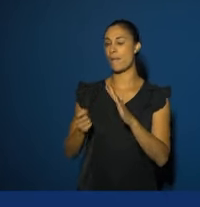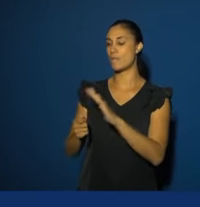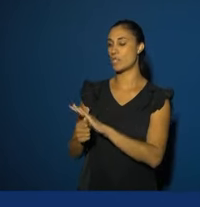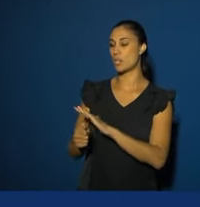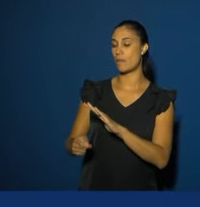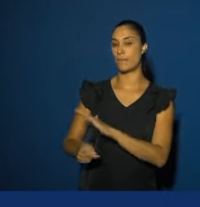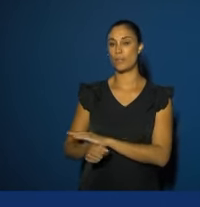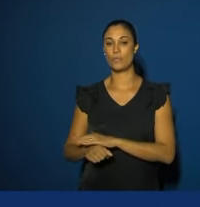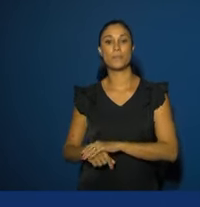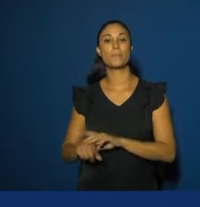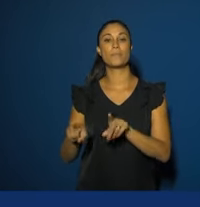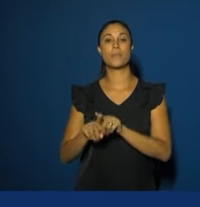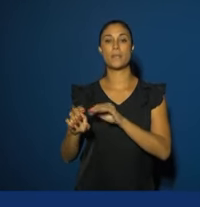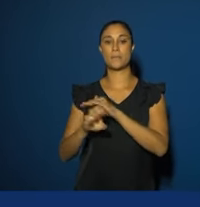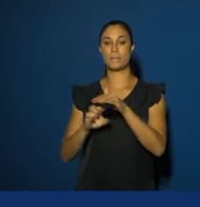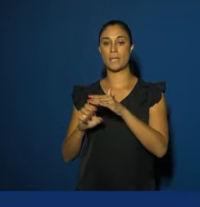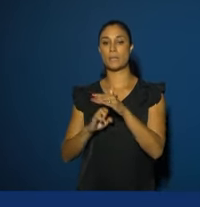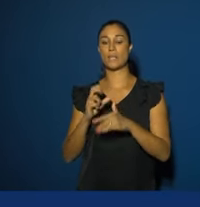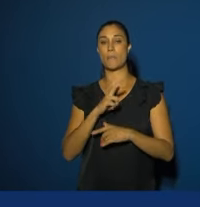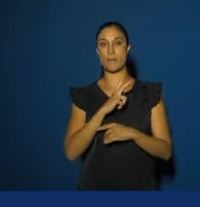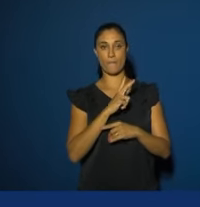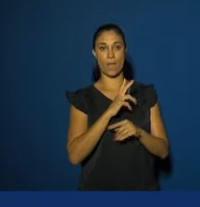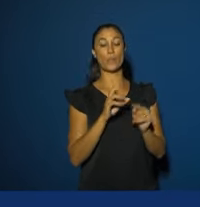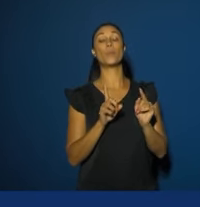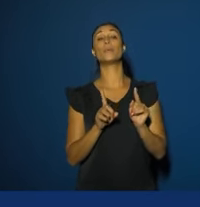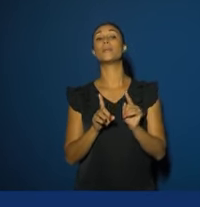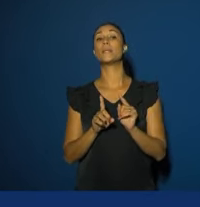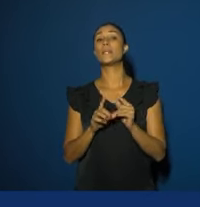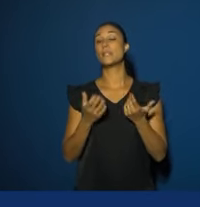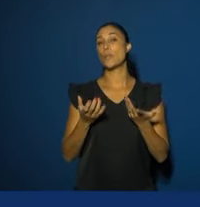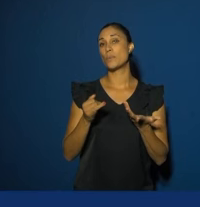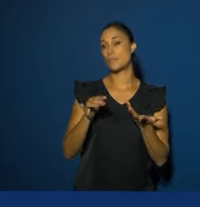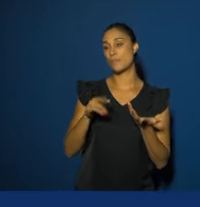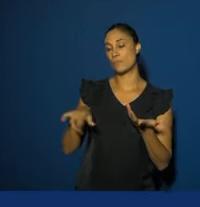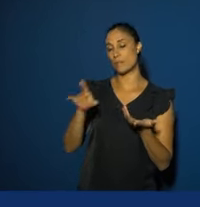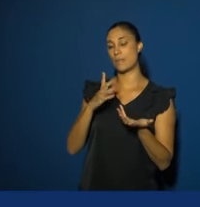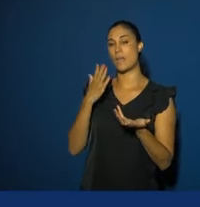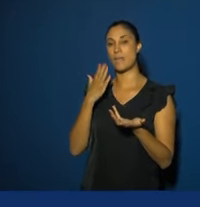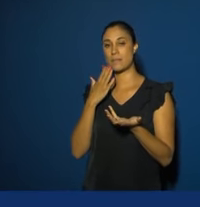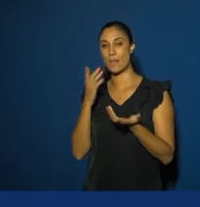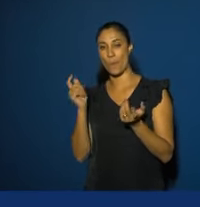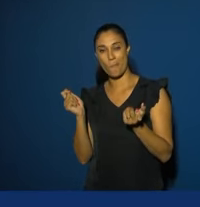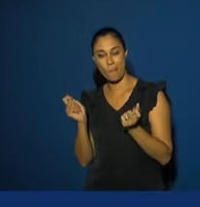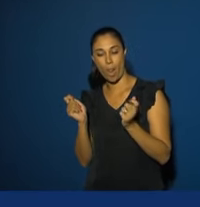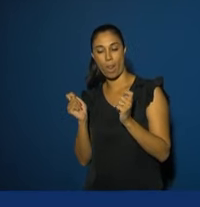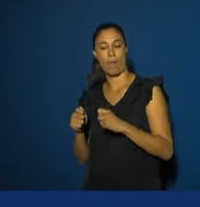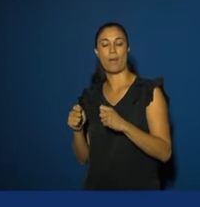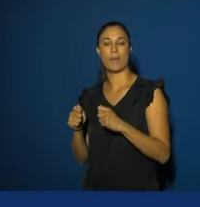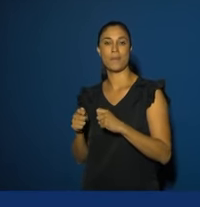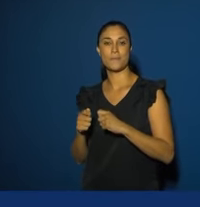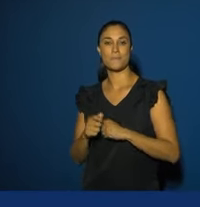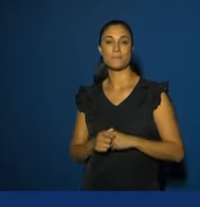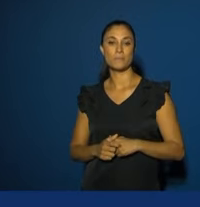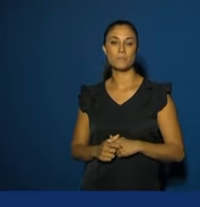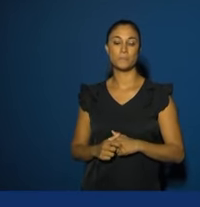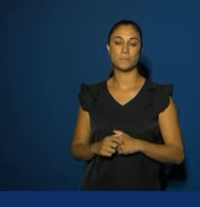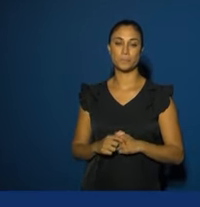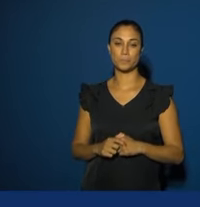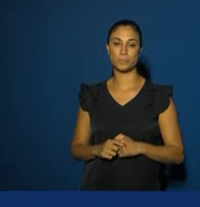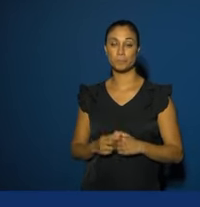e em empresas de Capital privado eh se vocês são potenciais eh